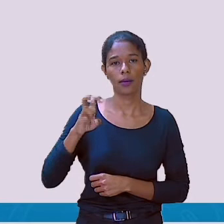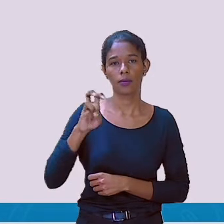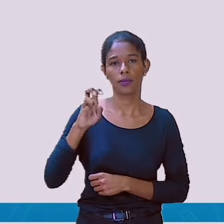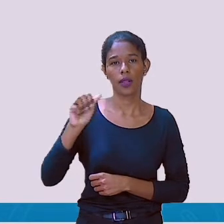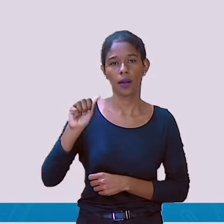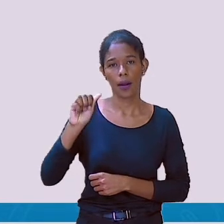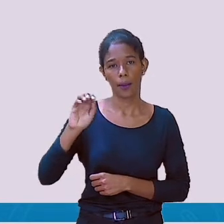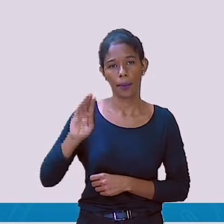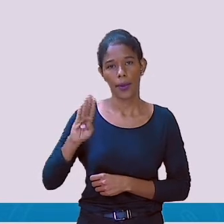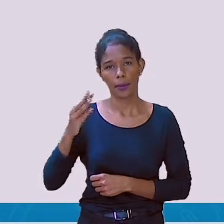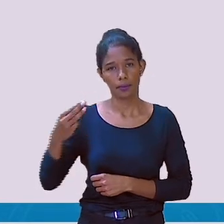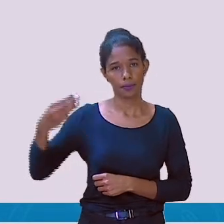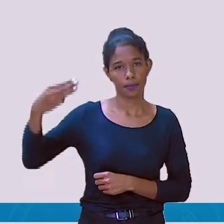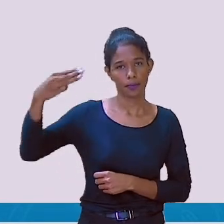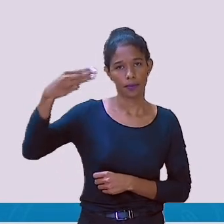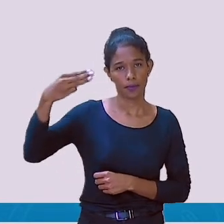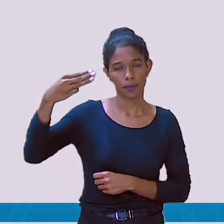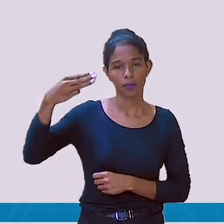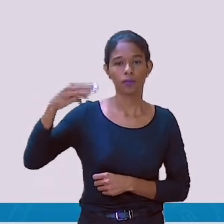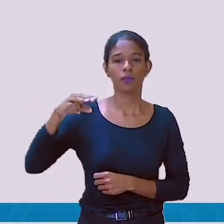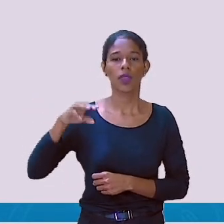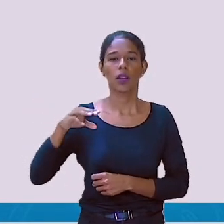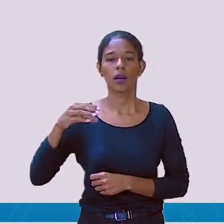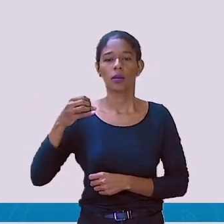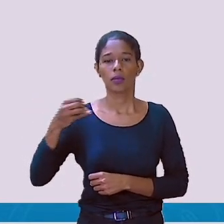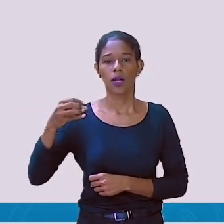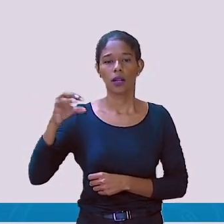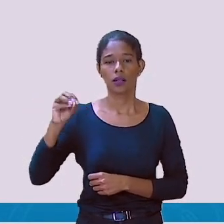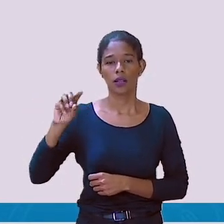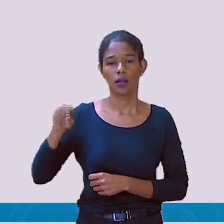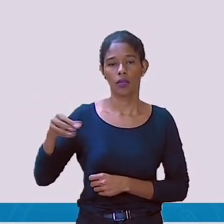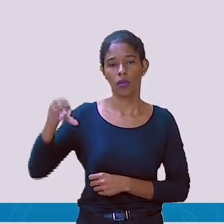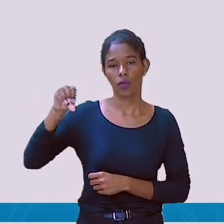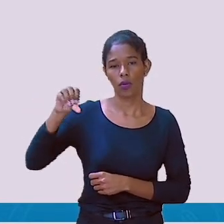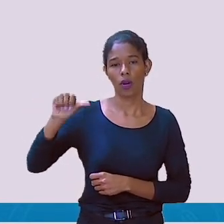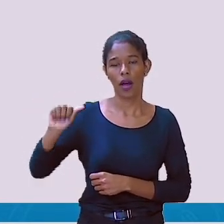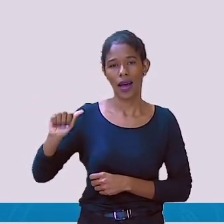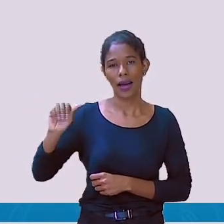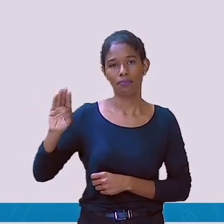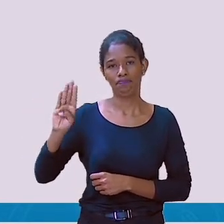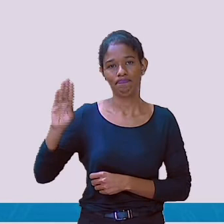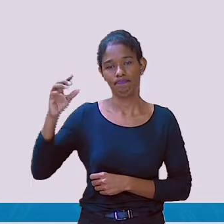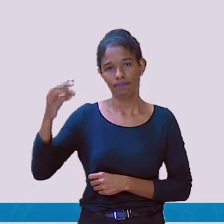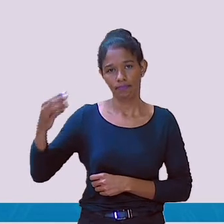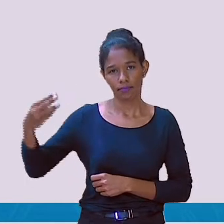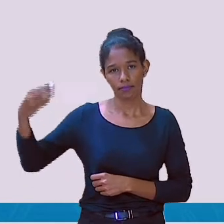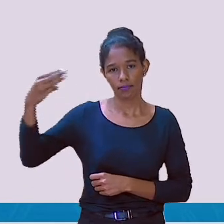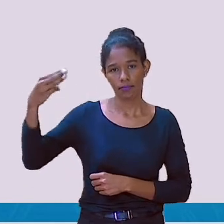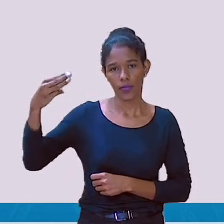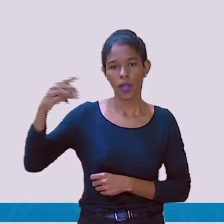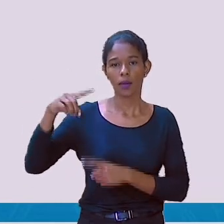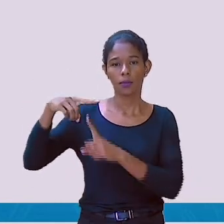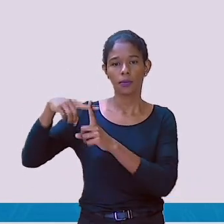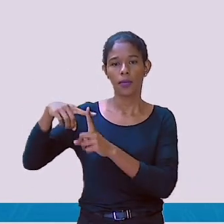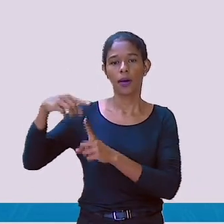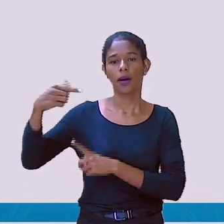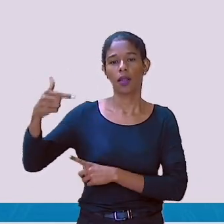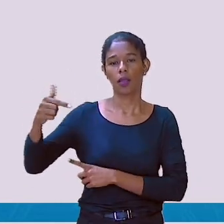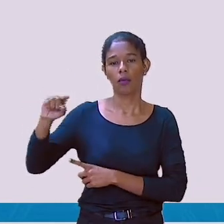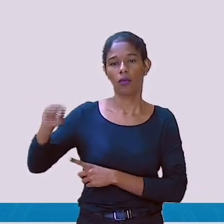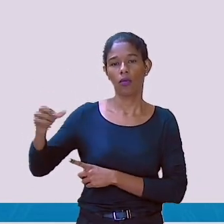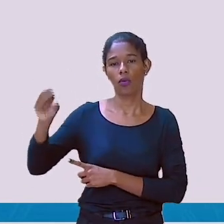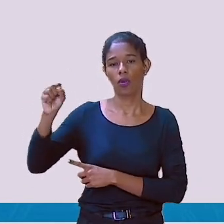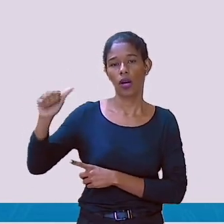ao cubo, menos 0,9 também AB ao cubo e mais